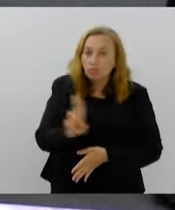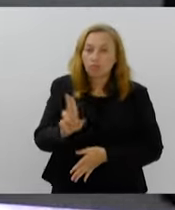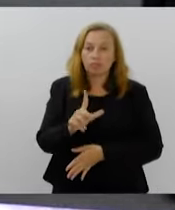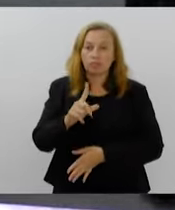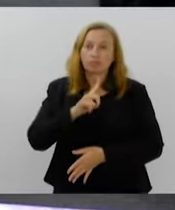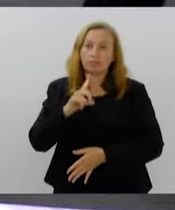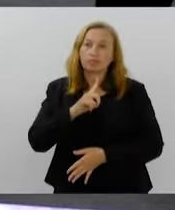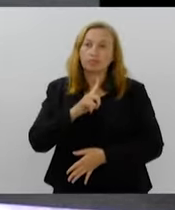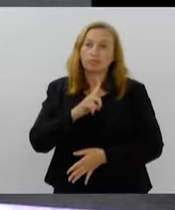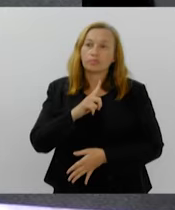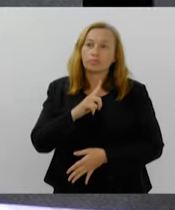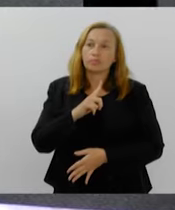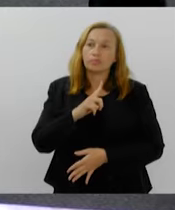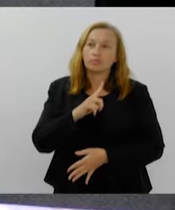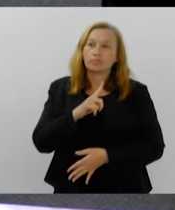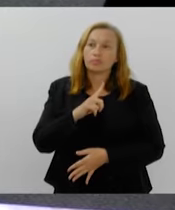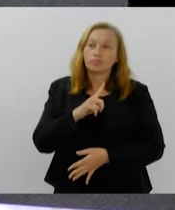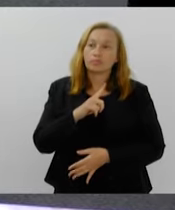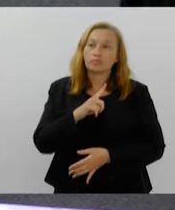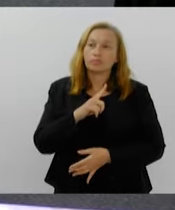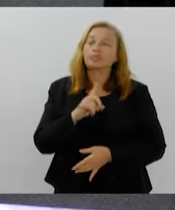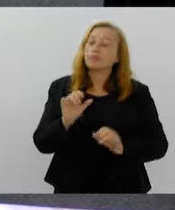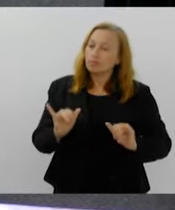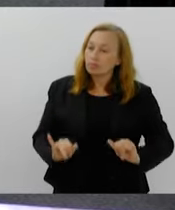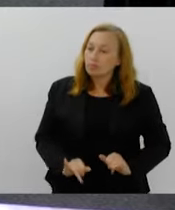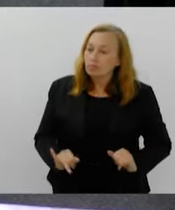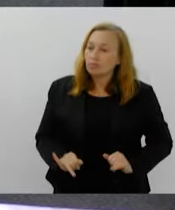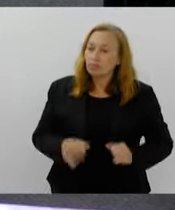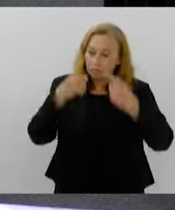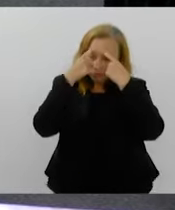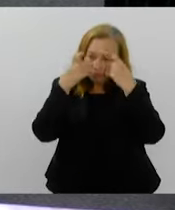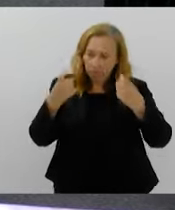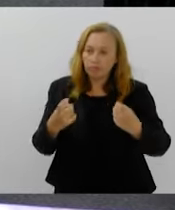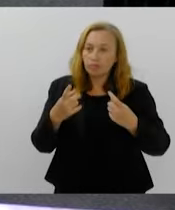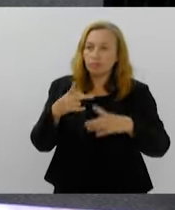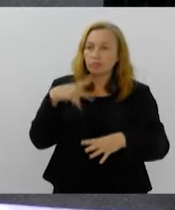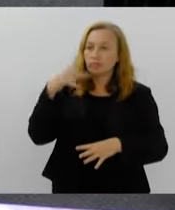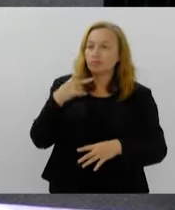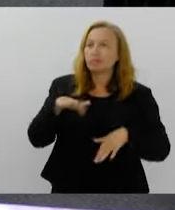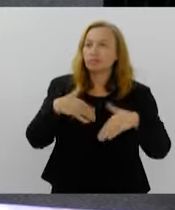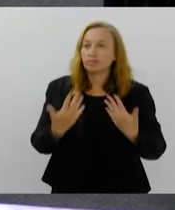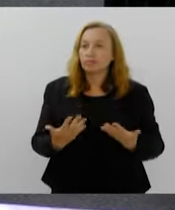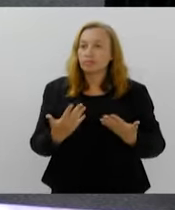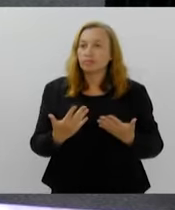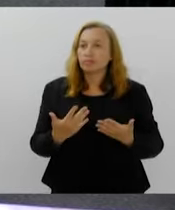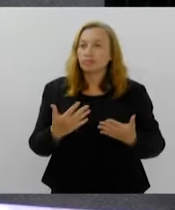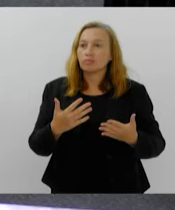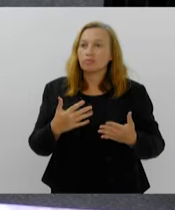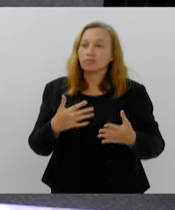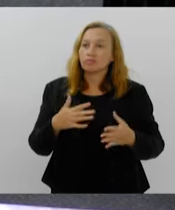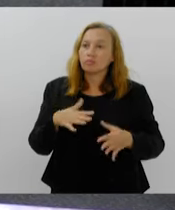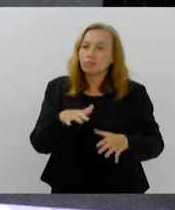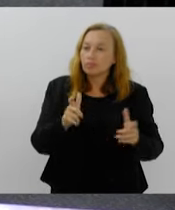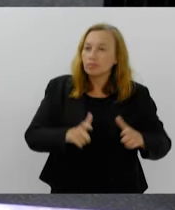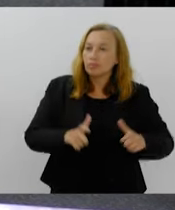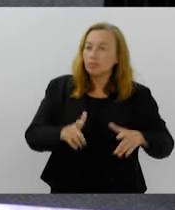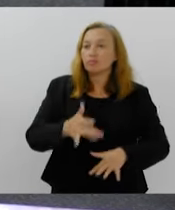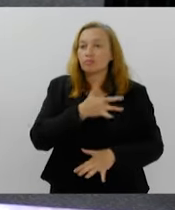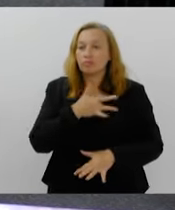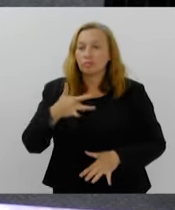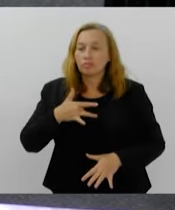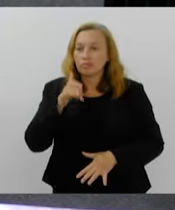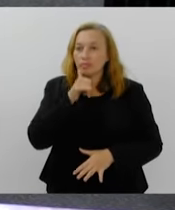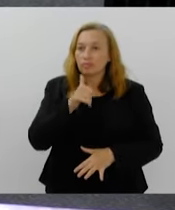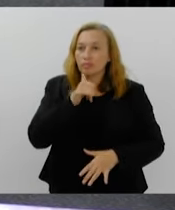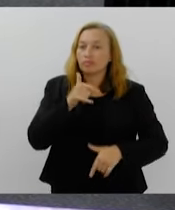n para jogo já sofre muita violência política então estabelecer esse esse ambiente saudável pras mulheres poderem